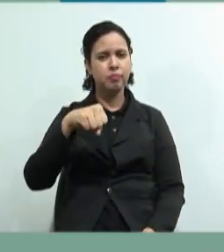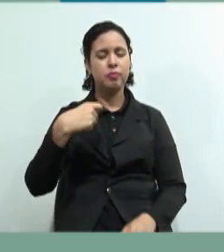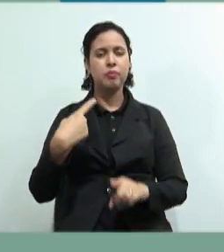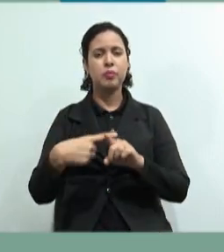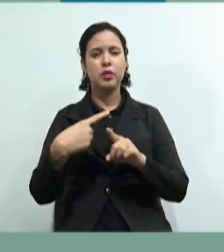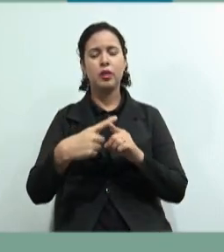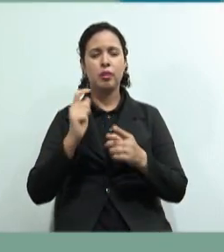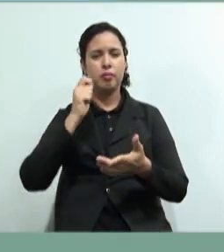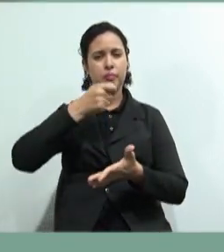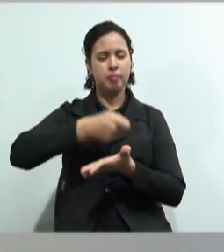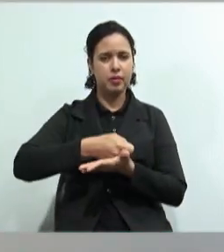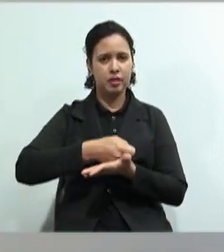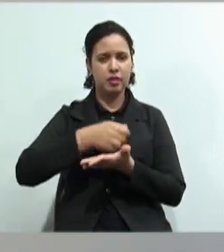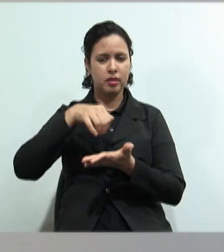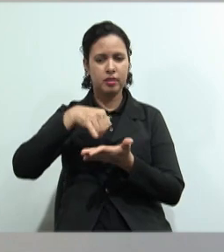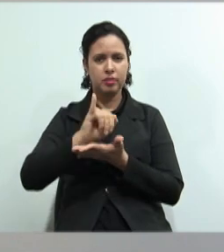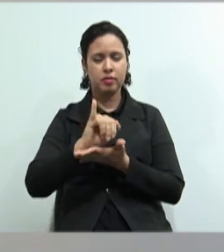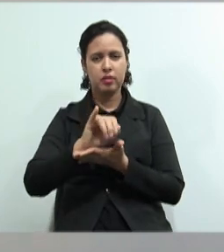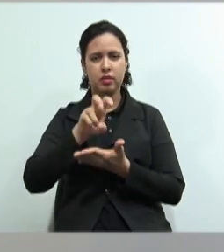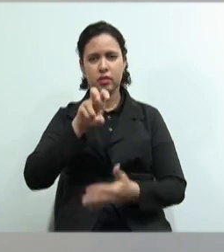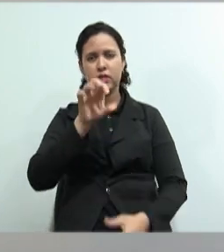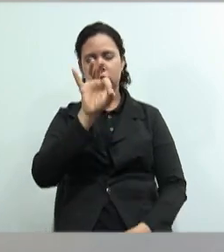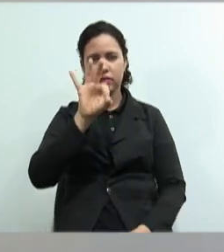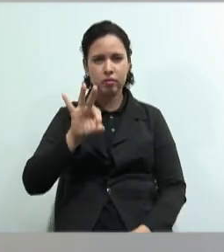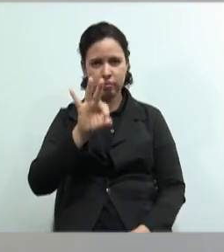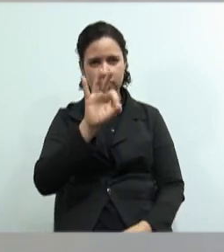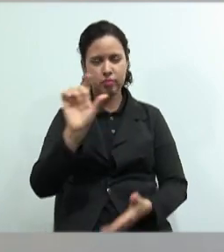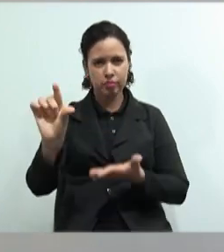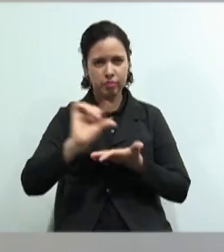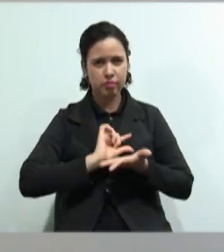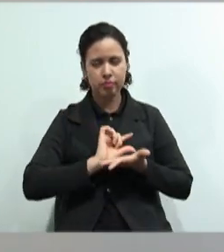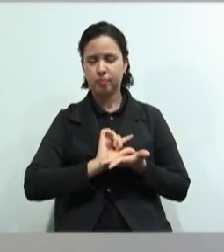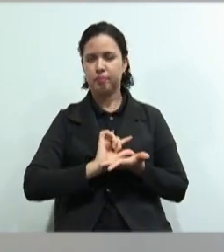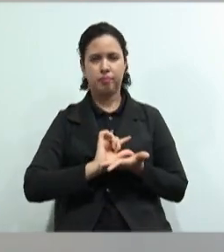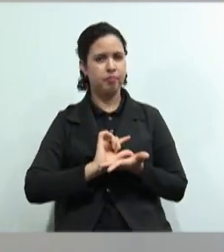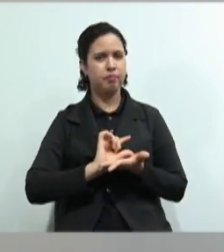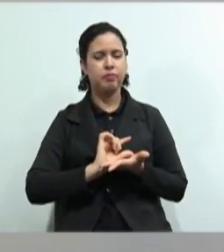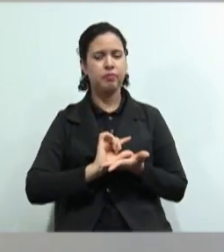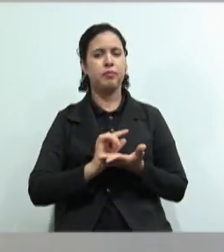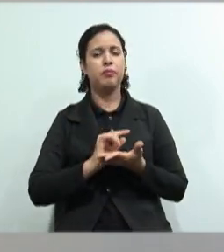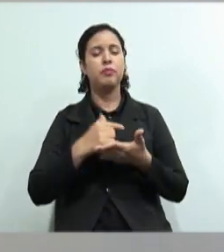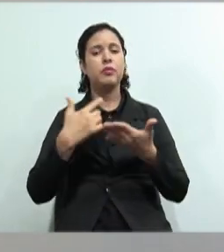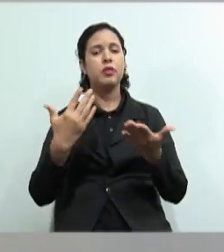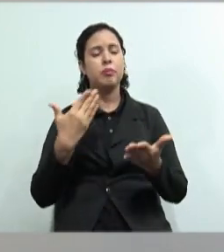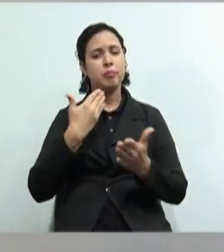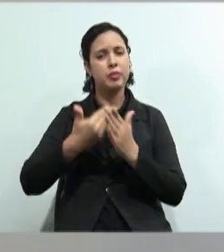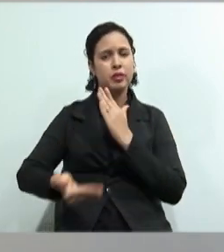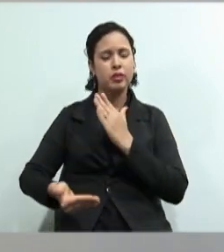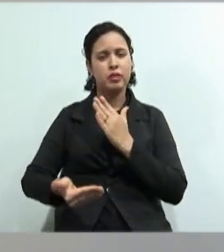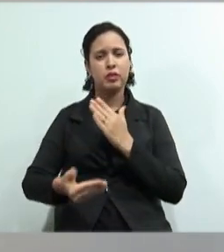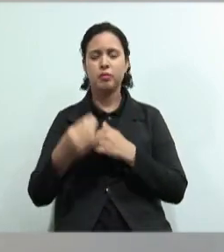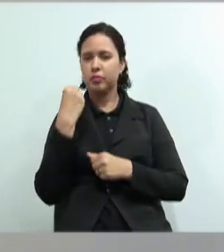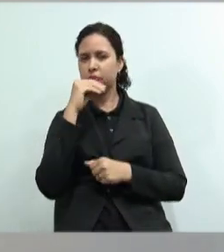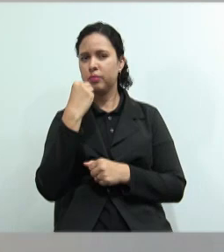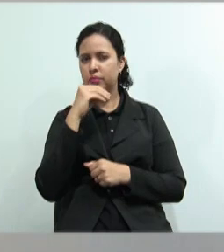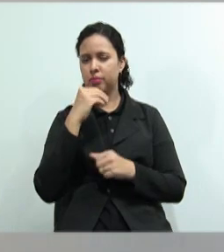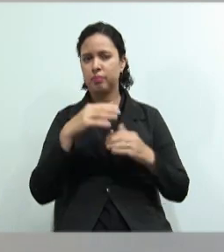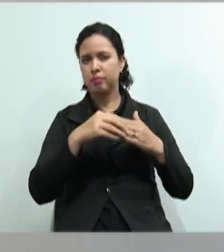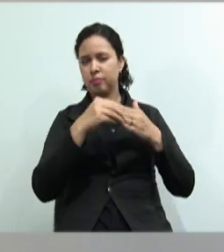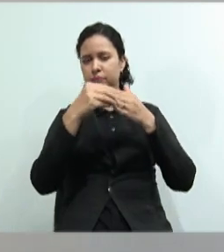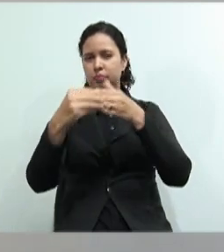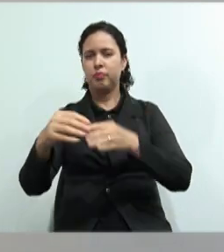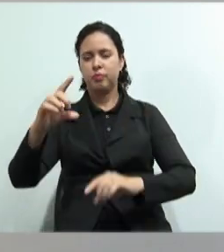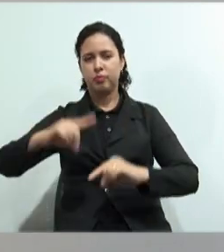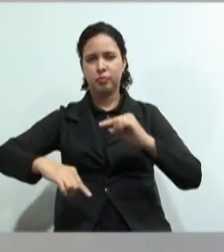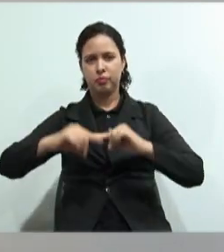pagar impostos, ela só ficaria com 5% do que fosse vendido. Além do mais, perderia a oportunidade de entregar o seu produto de